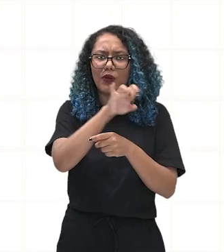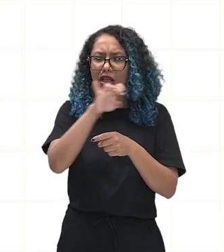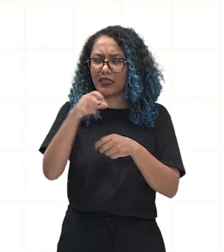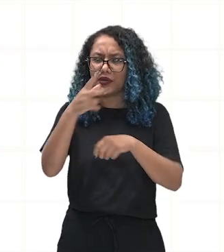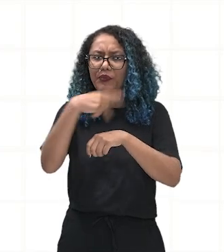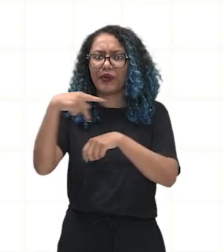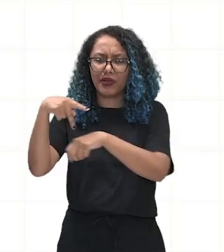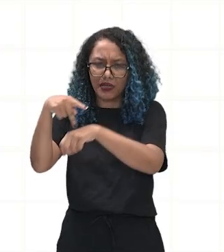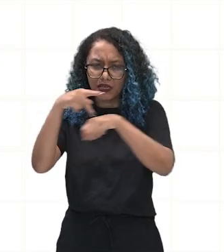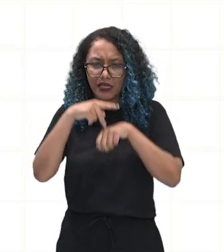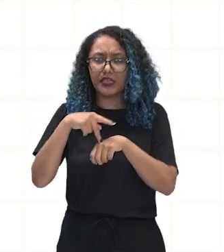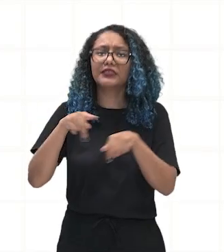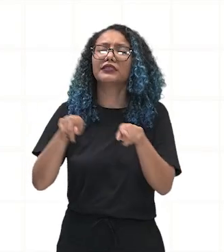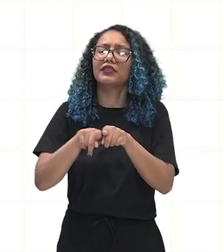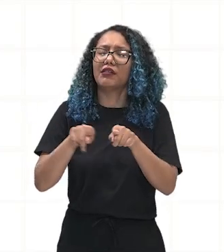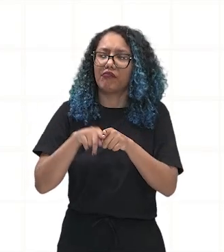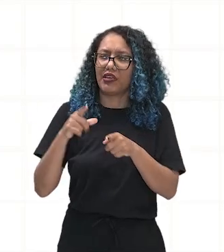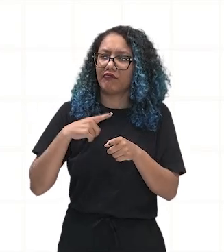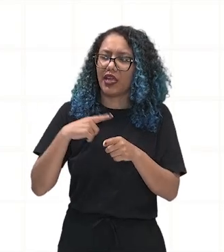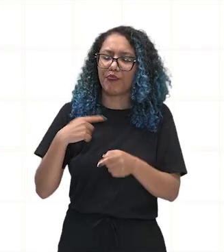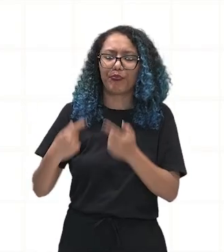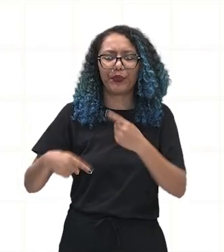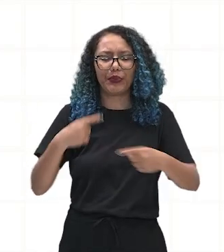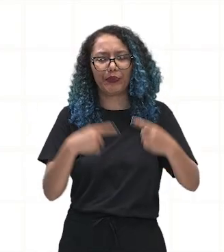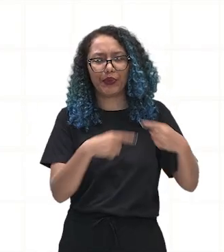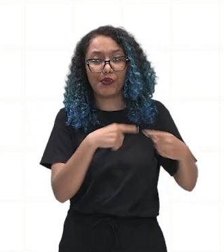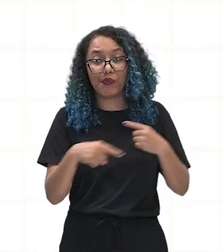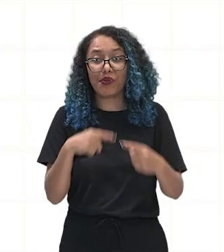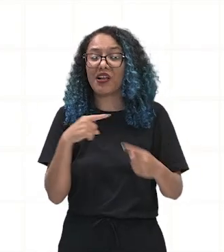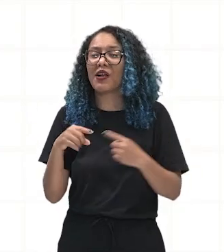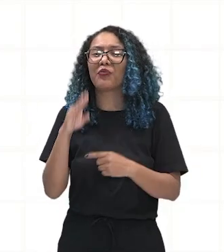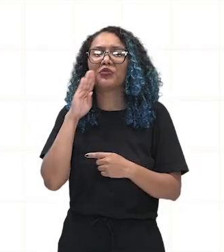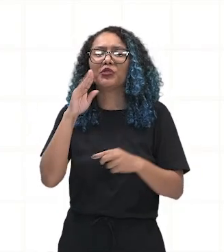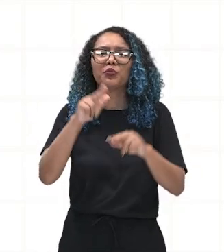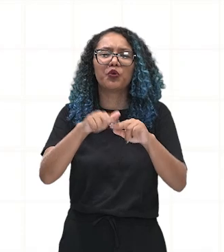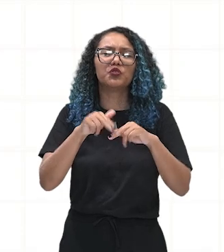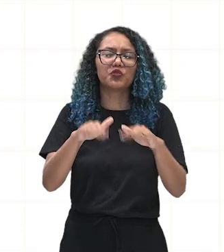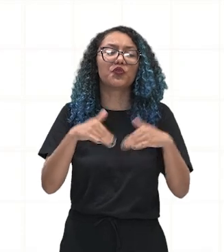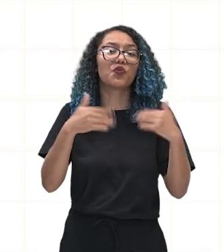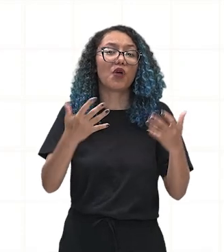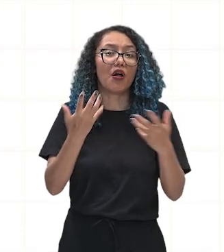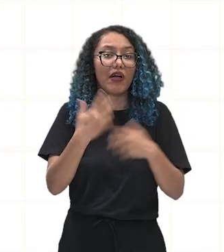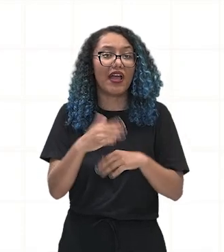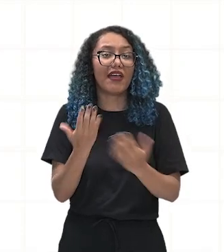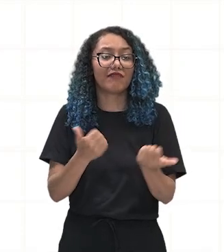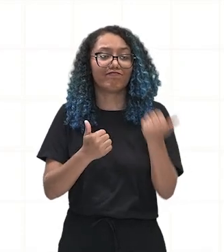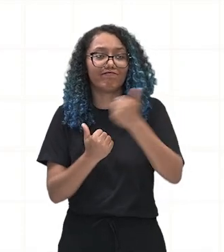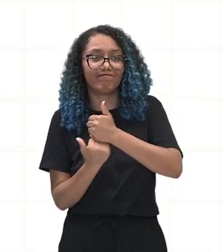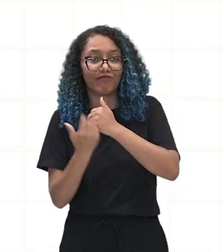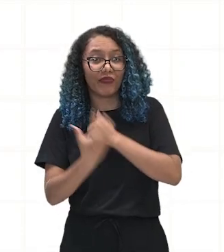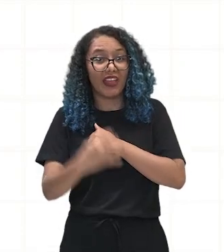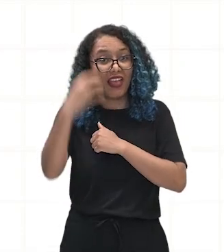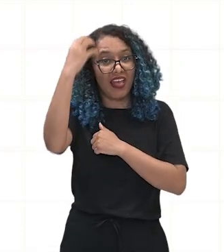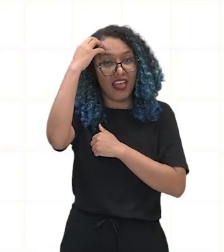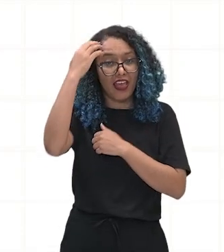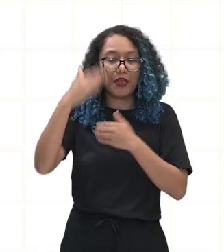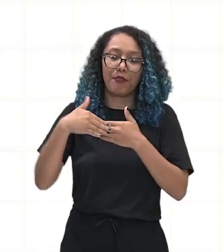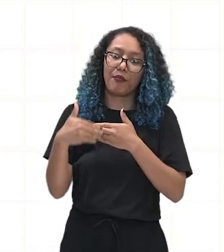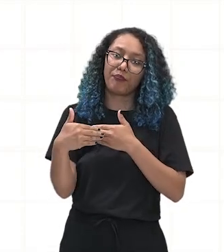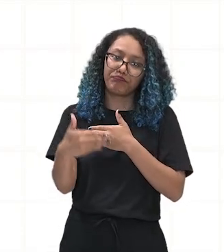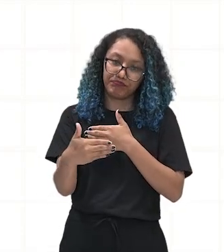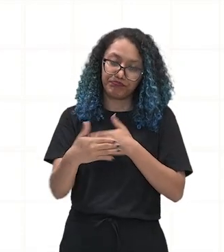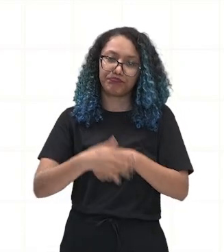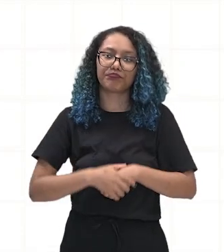país, aonde vamos ver conflitos ligados principalmente às sucessões de tronos ao longo deste período.